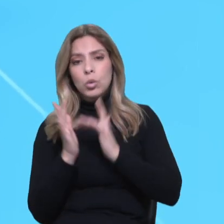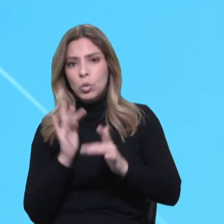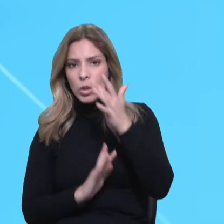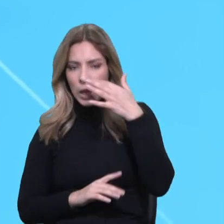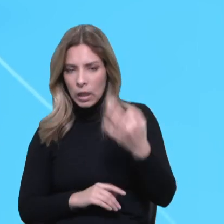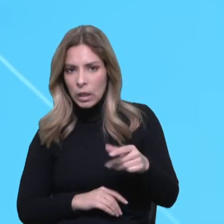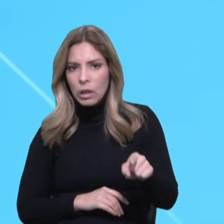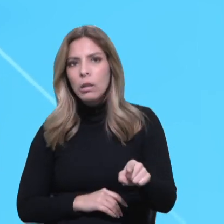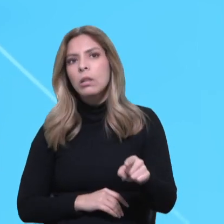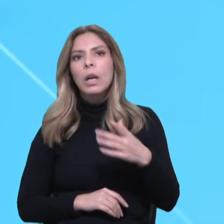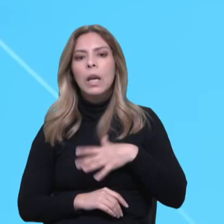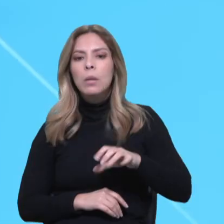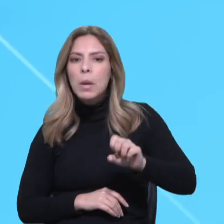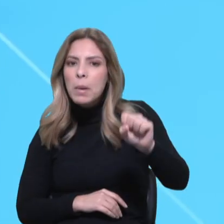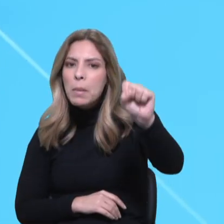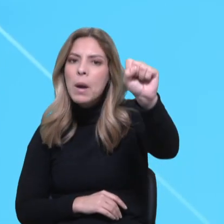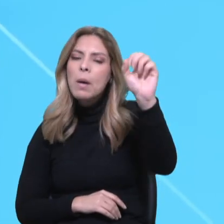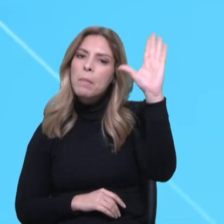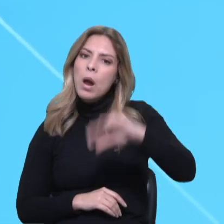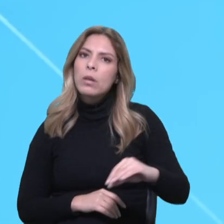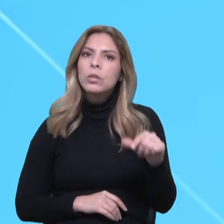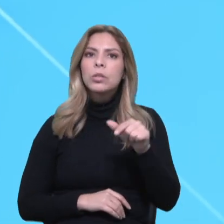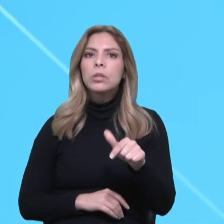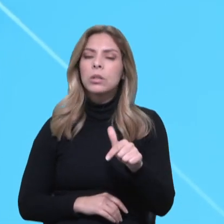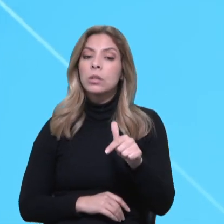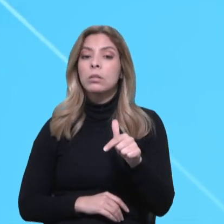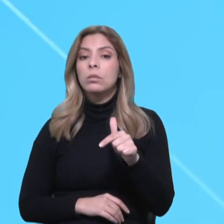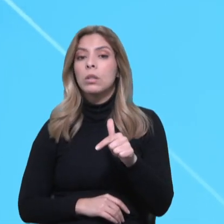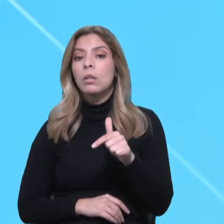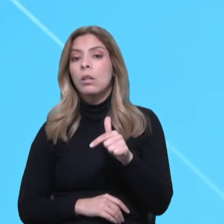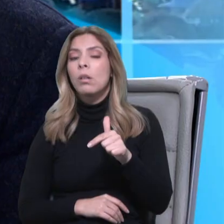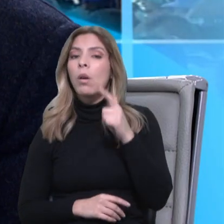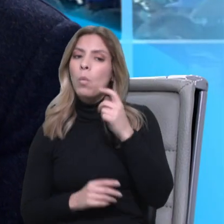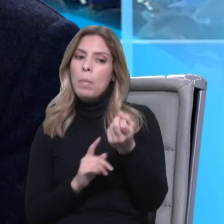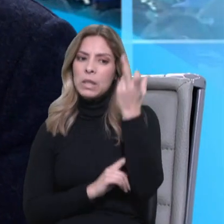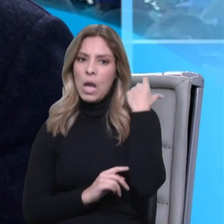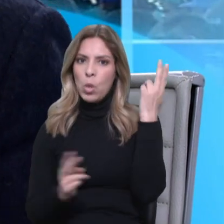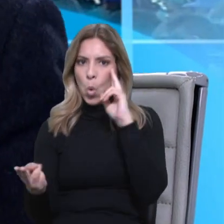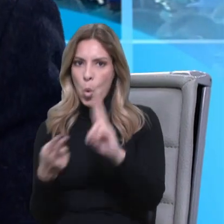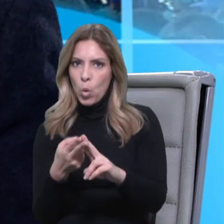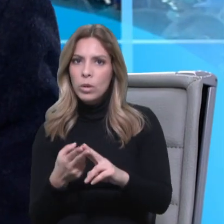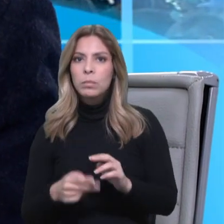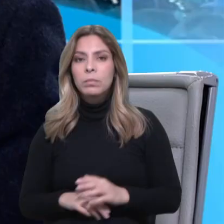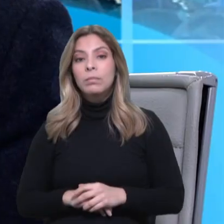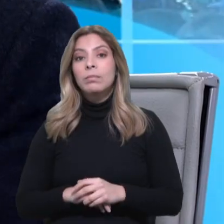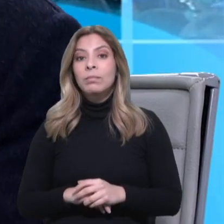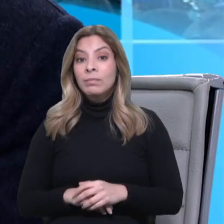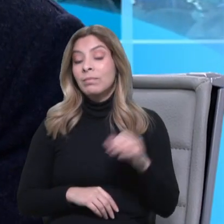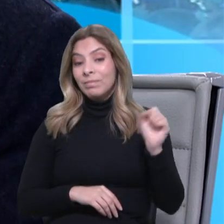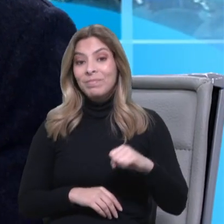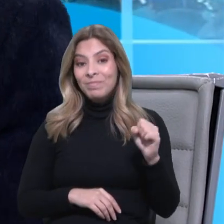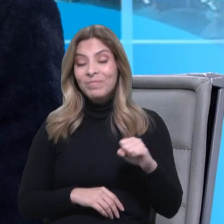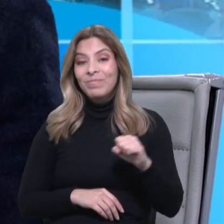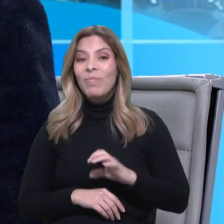chegar mais longe. Por exemplo, através do ponto de encontro lançado há cerca de um ano. Pronto, isto de facto foi uma forma